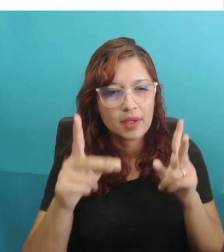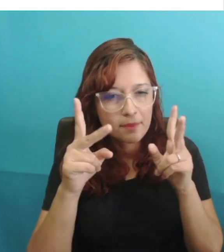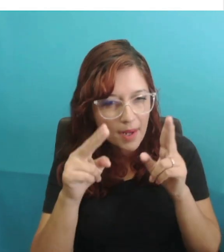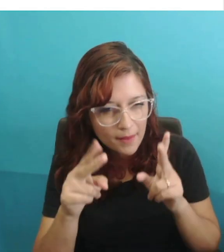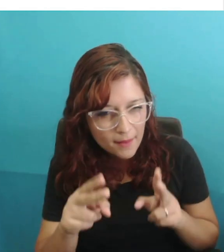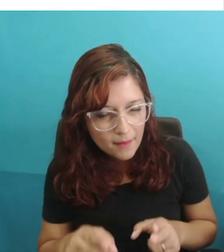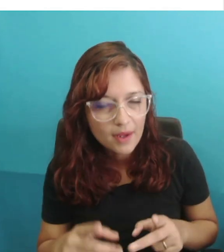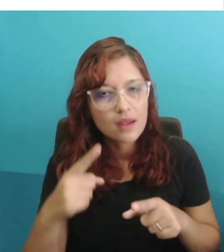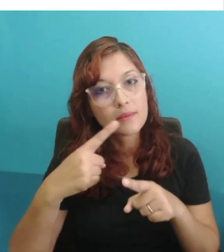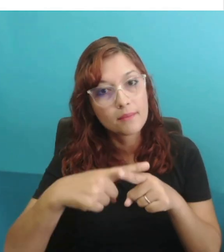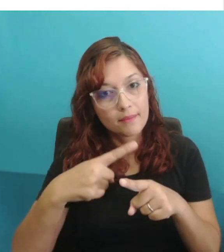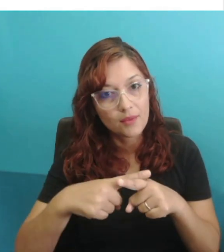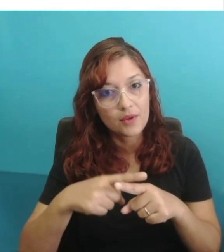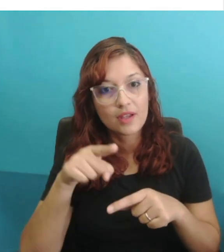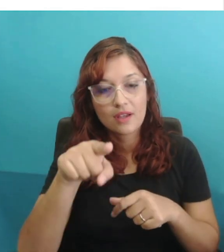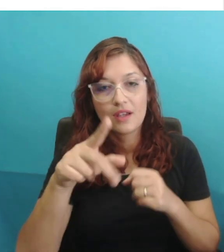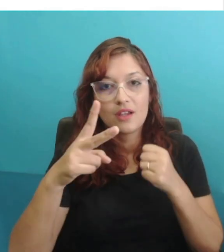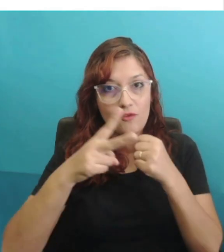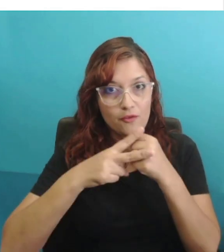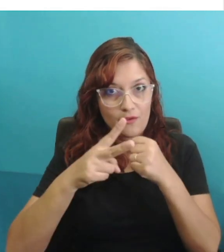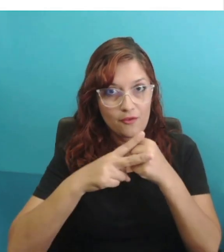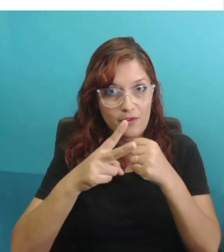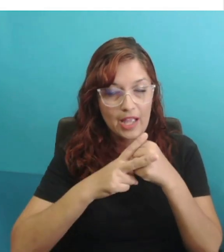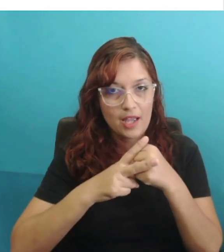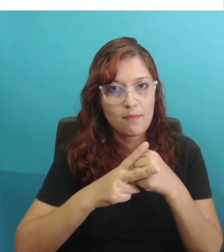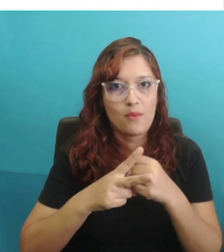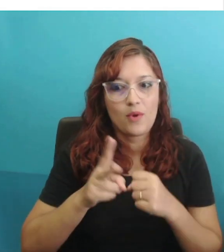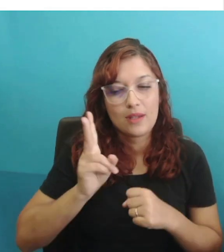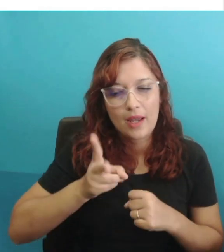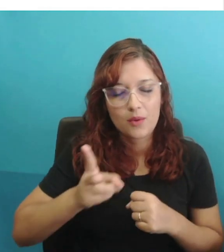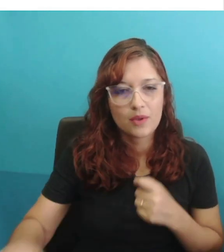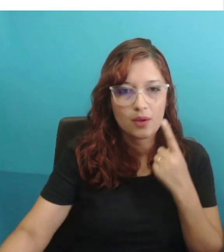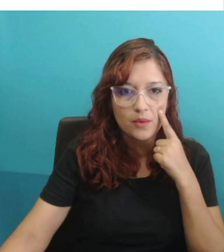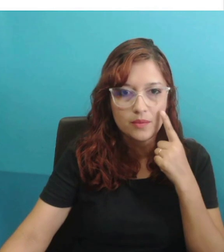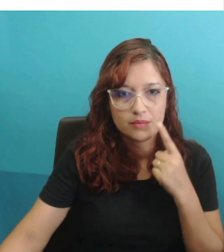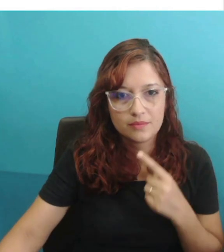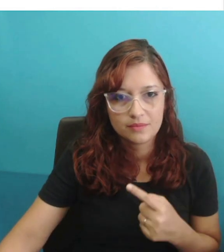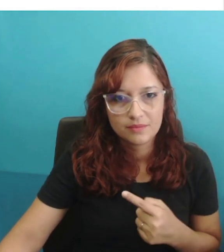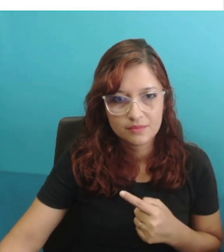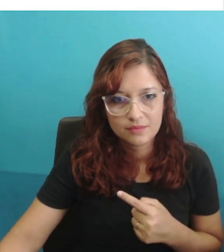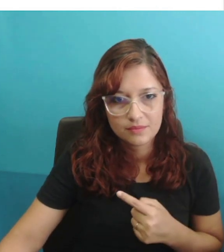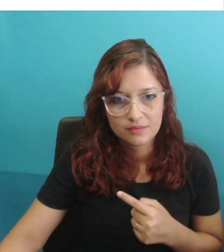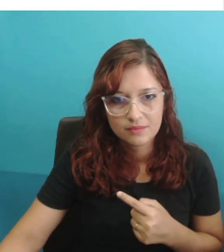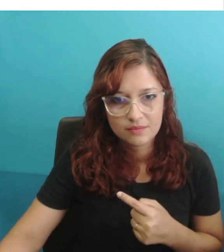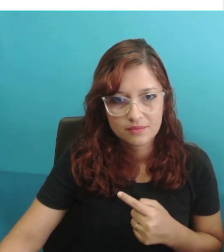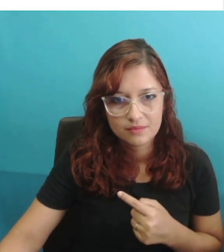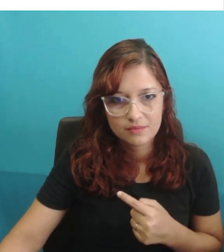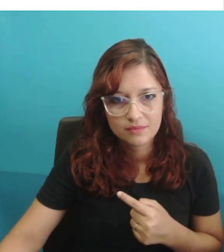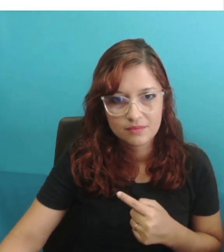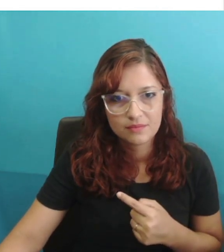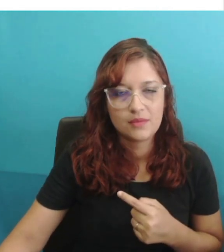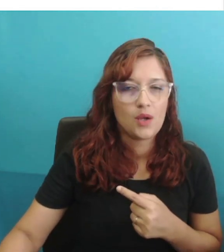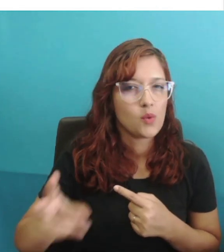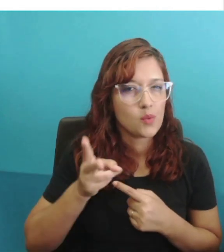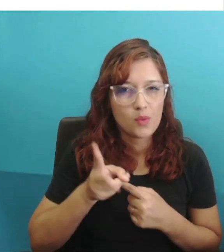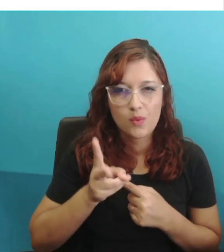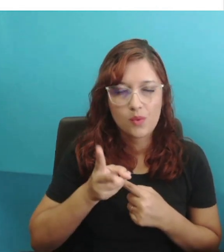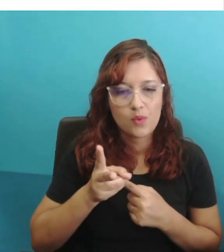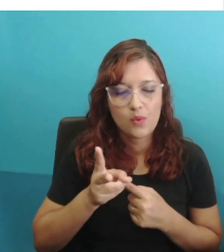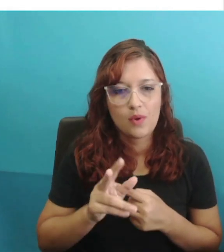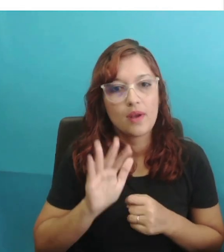Veja, tudo igualzinho, o finalzinho também é igual. Porque são verbos regulares,